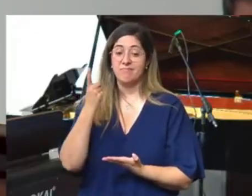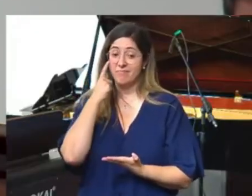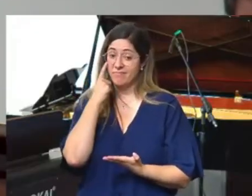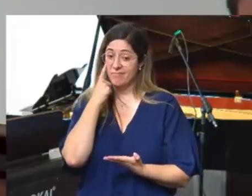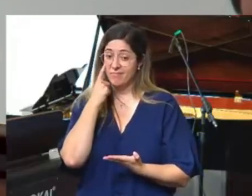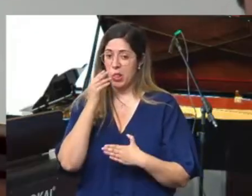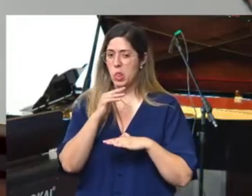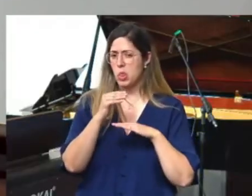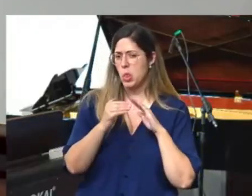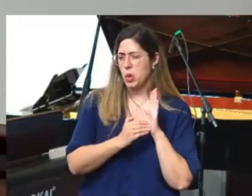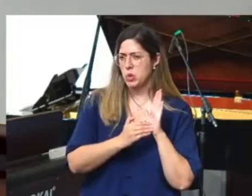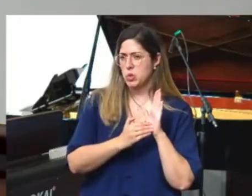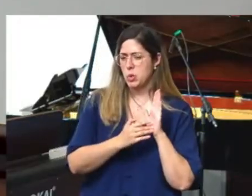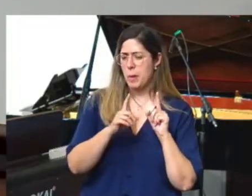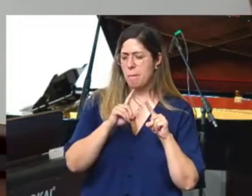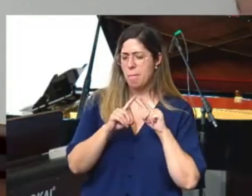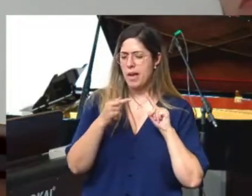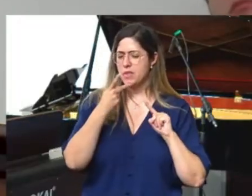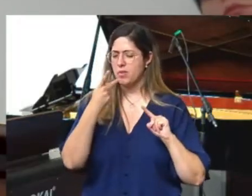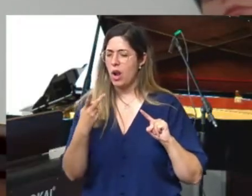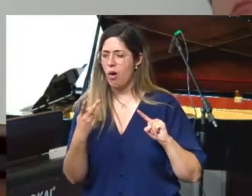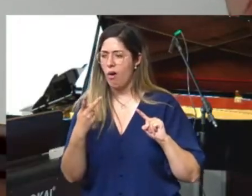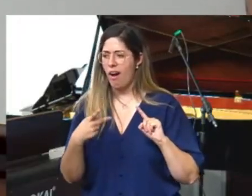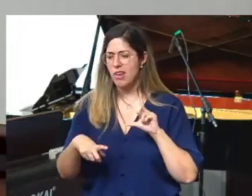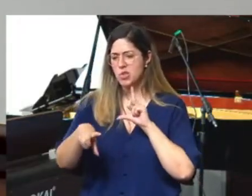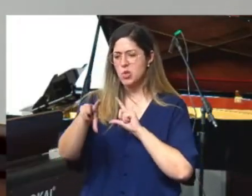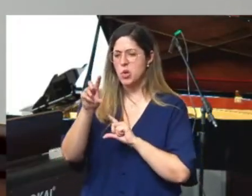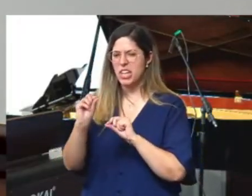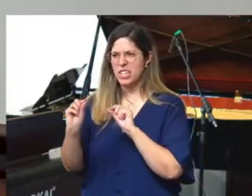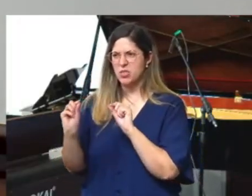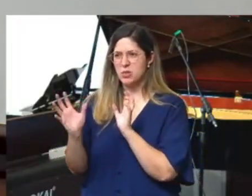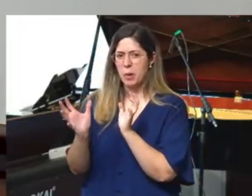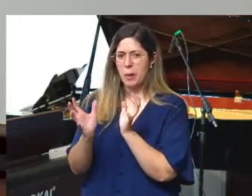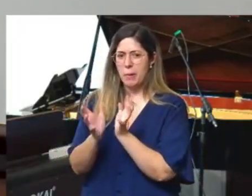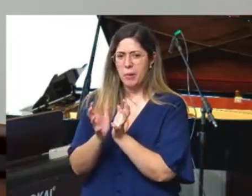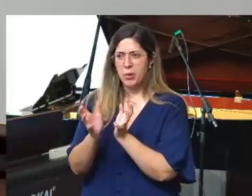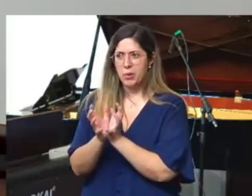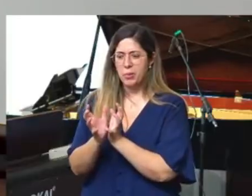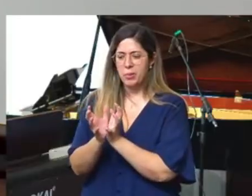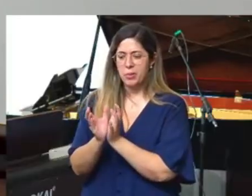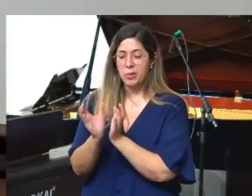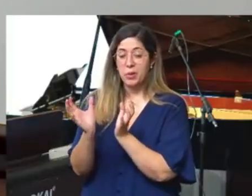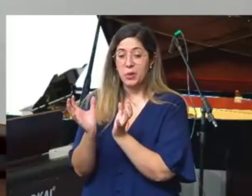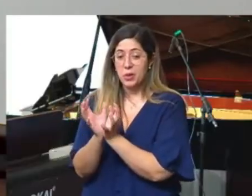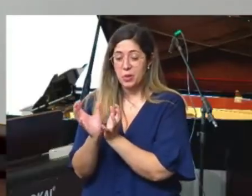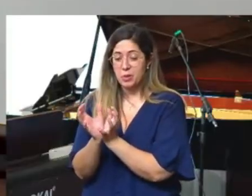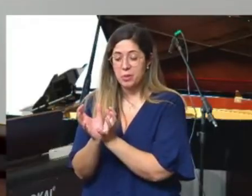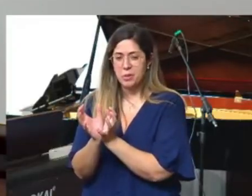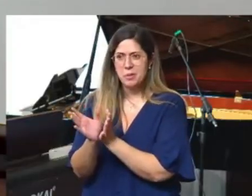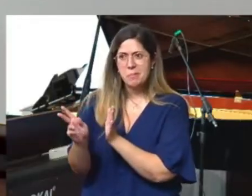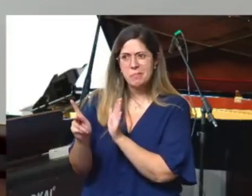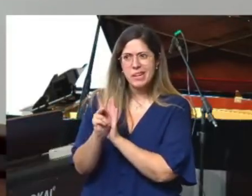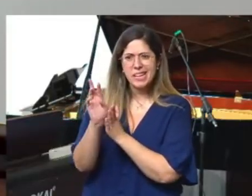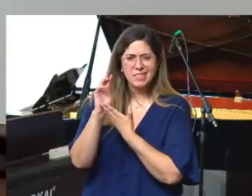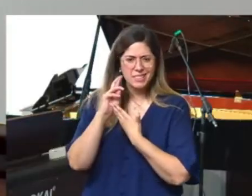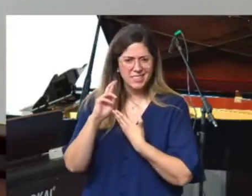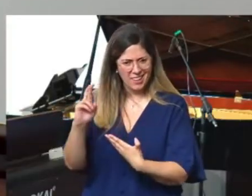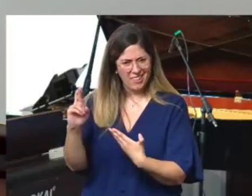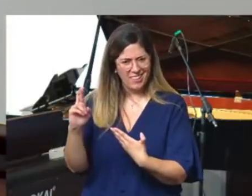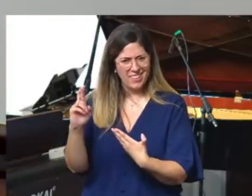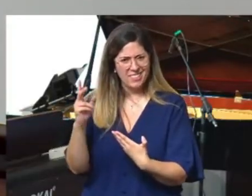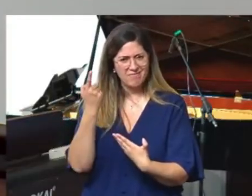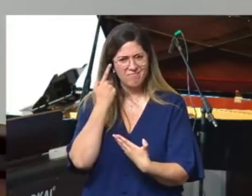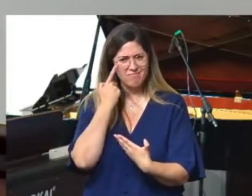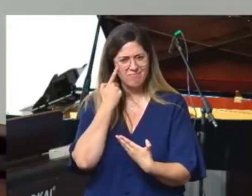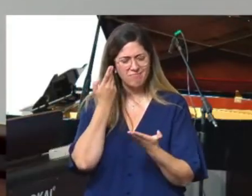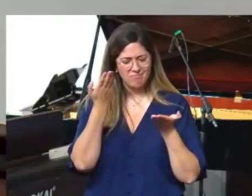Se eu chegar à conclusão de uma ideia universalista, existe uma contradição interna